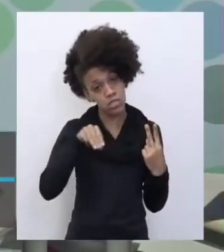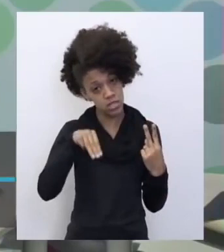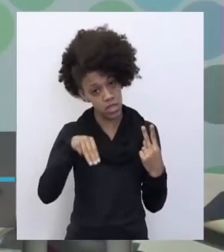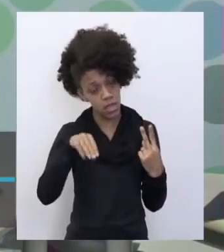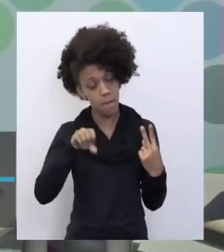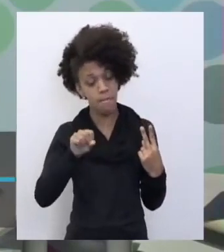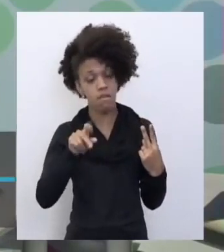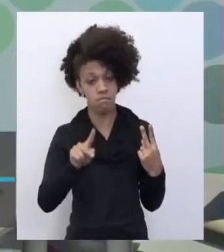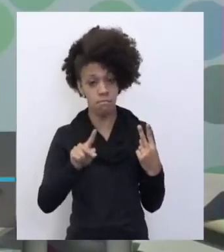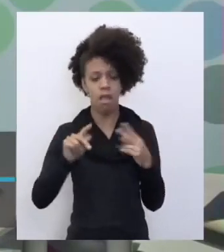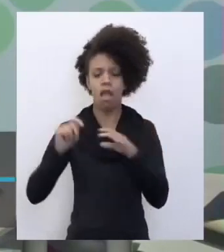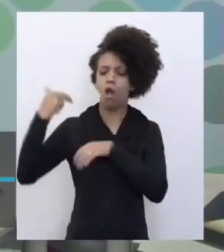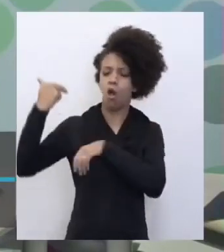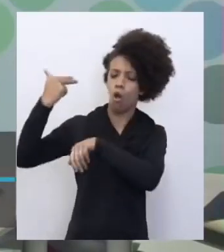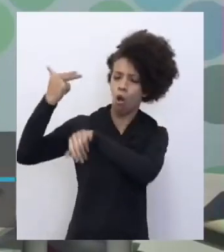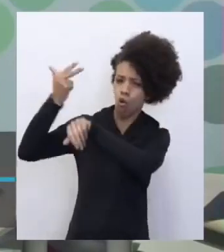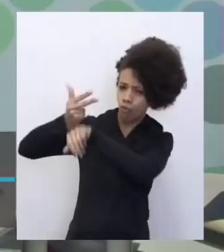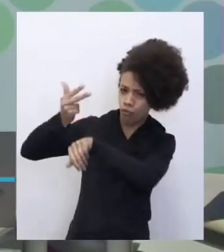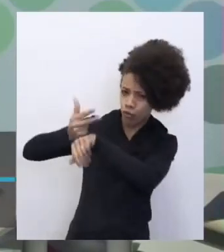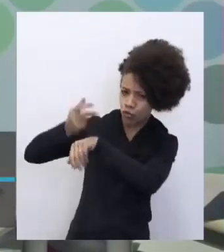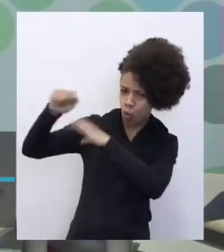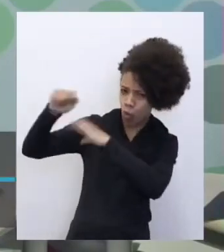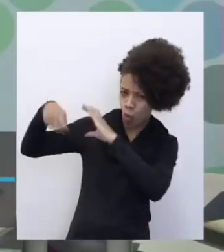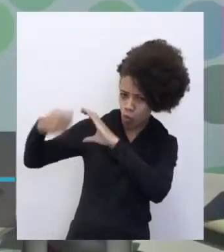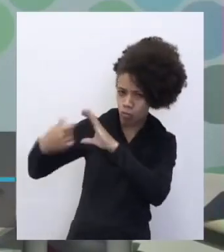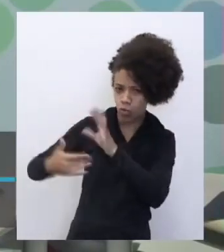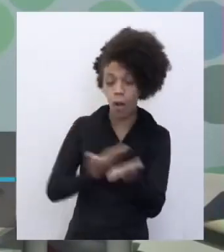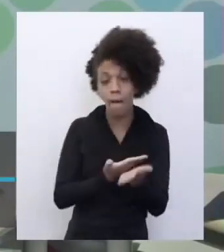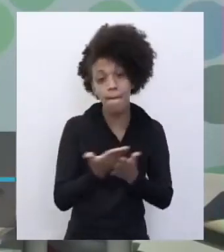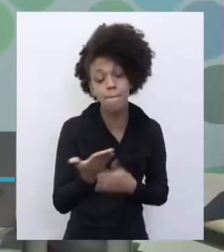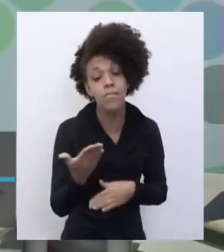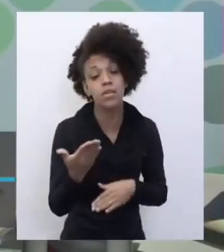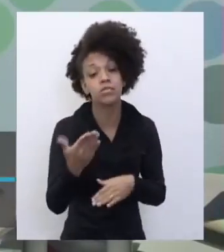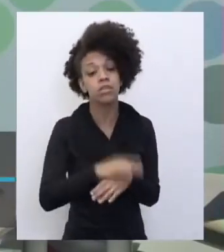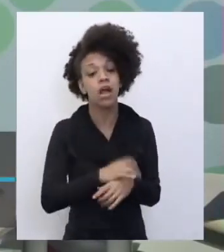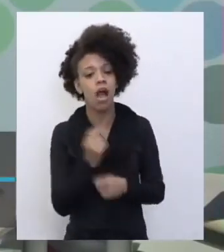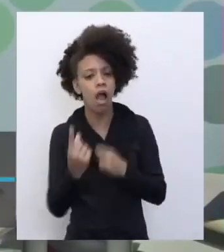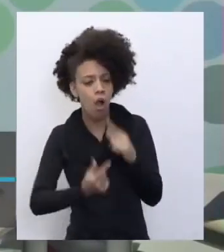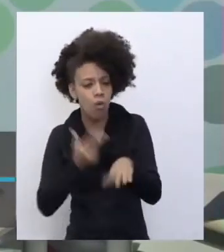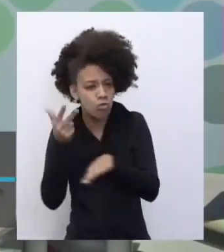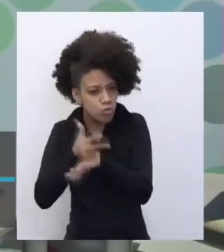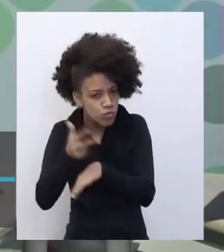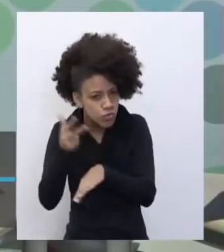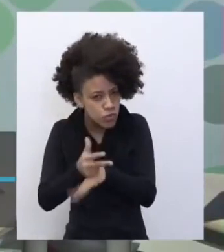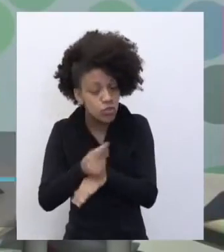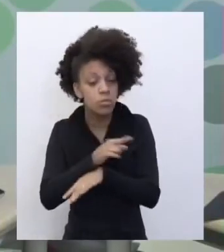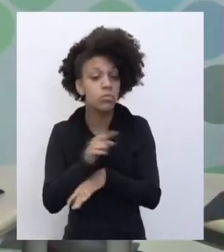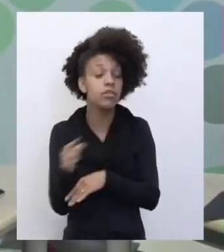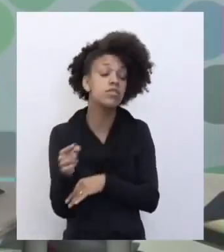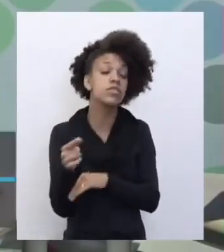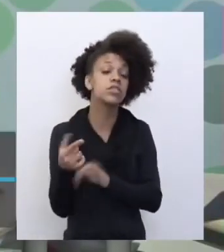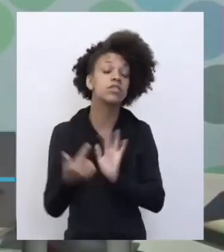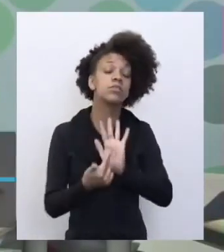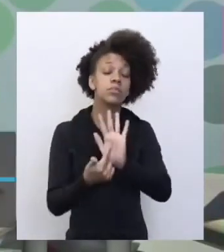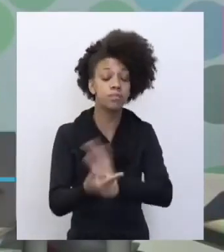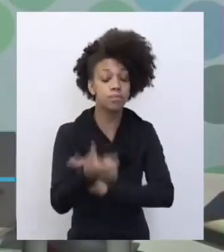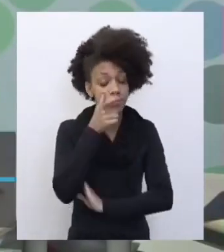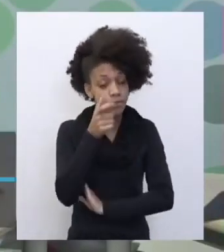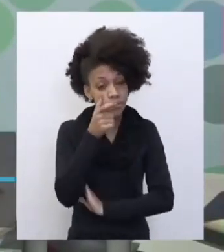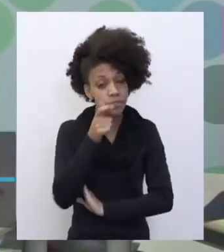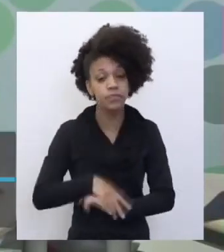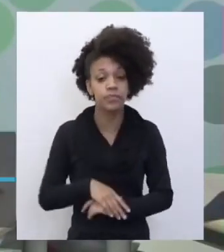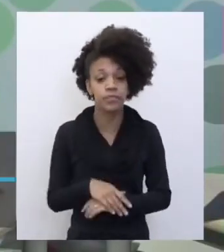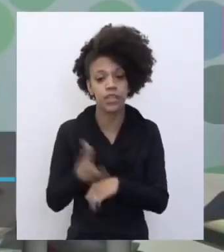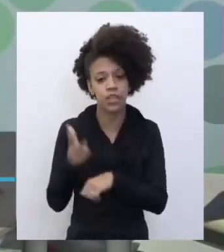um vídeo. Eu tô começando a fazer agora, turma, trazendo alguns vídeos para mostrar aqui para vocês. Então, os